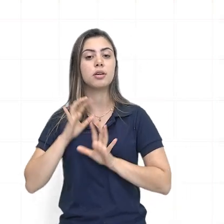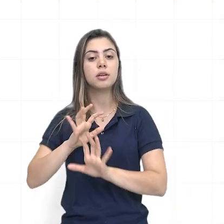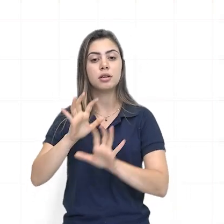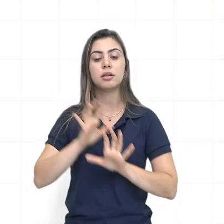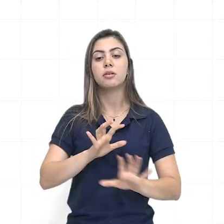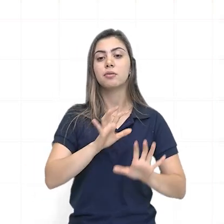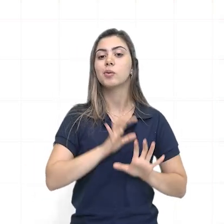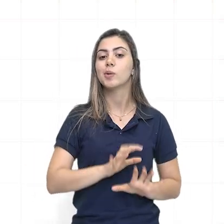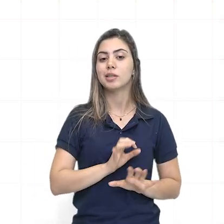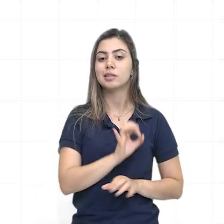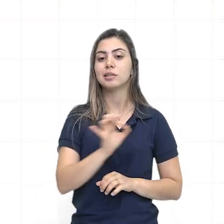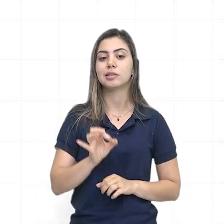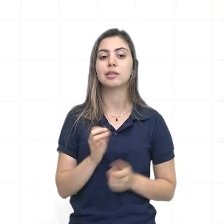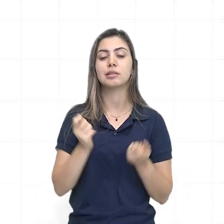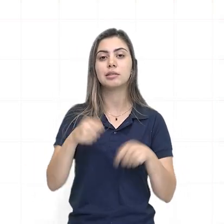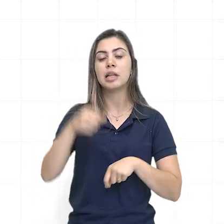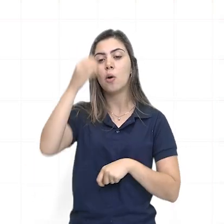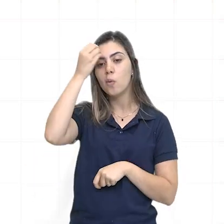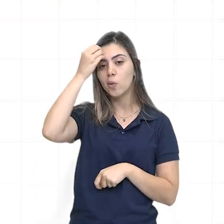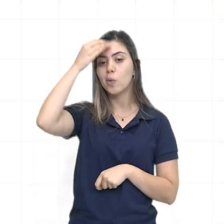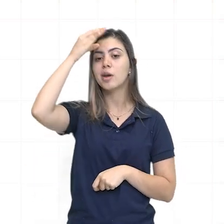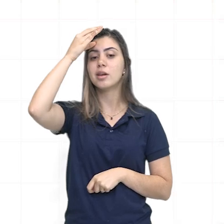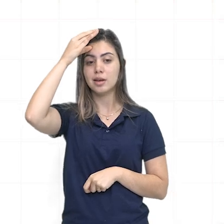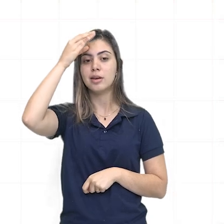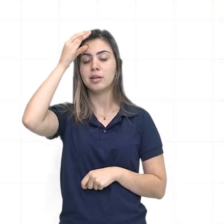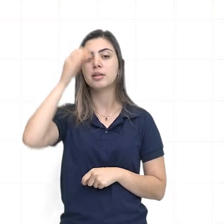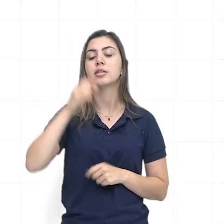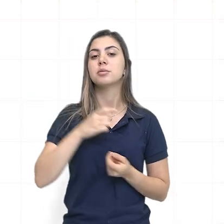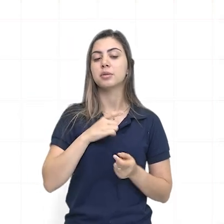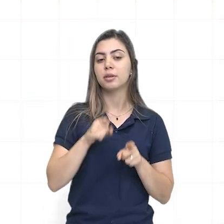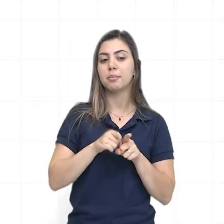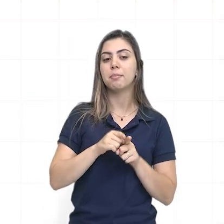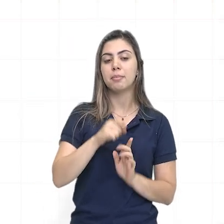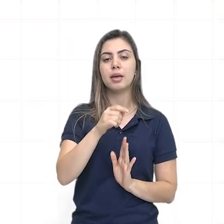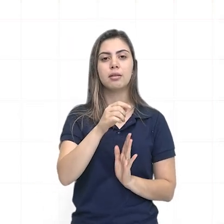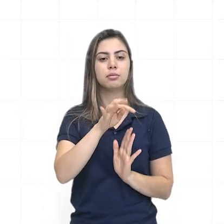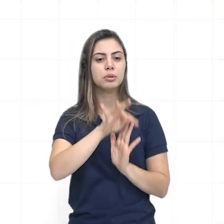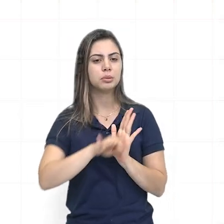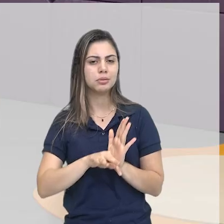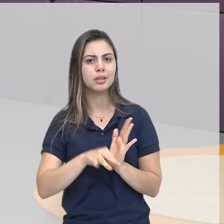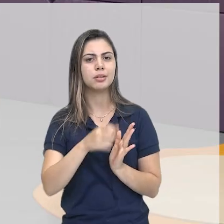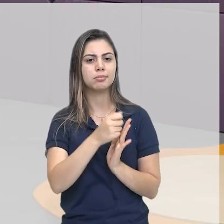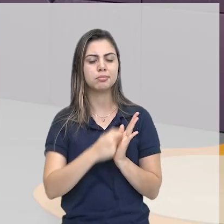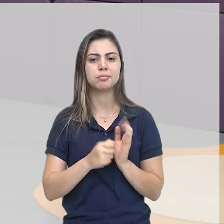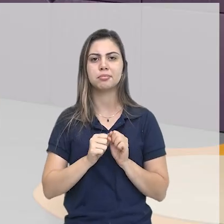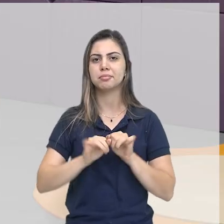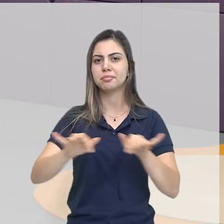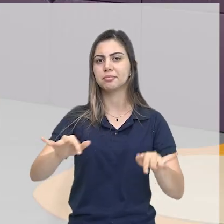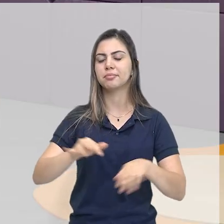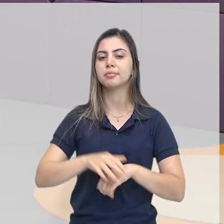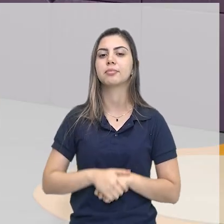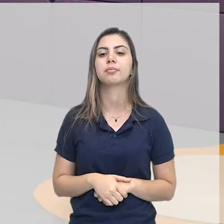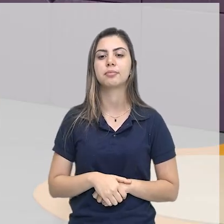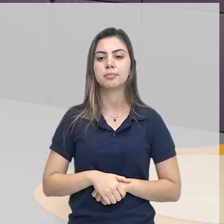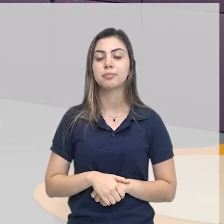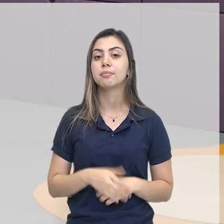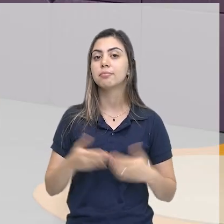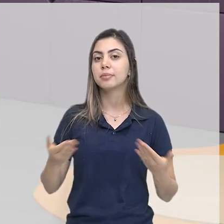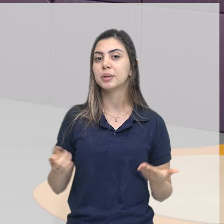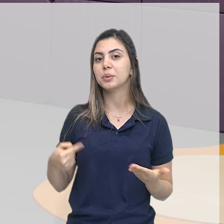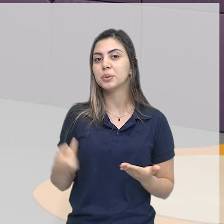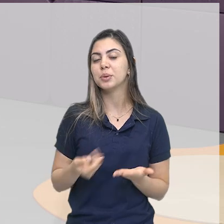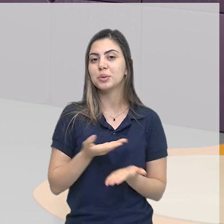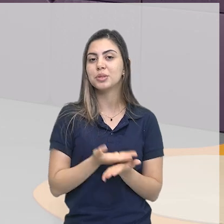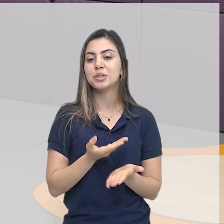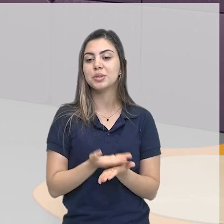da igreja, né, na preservação e disseminação do conhecimento letrado. Então, verificamos